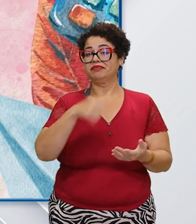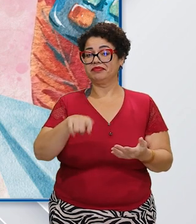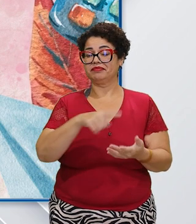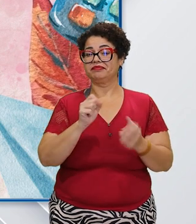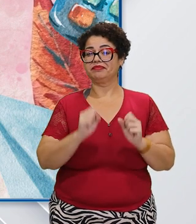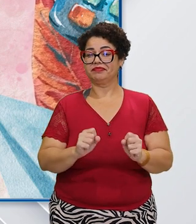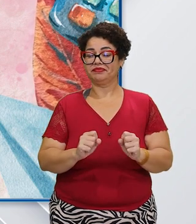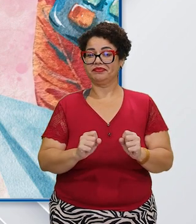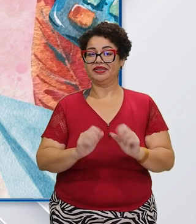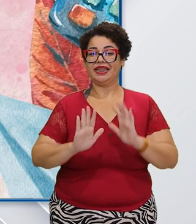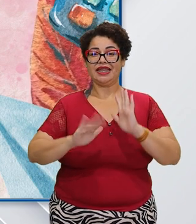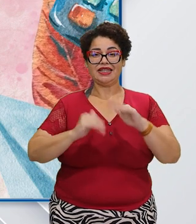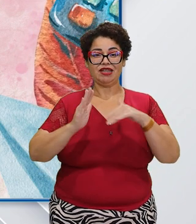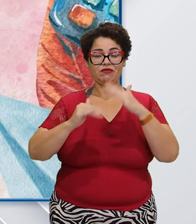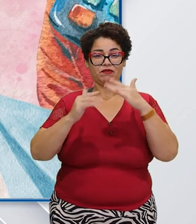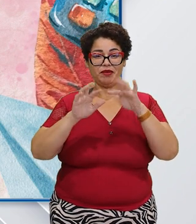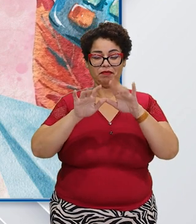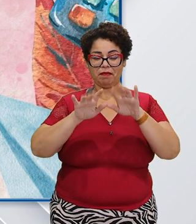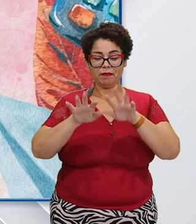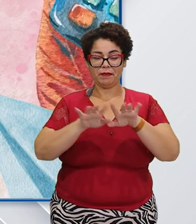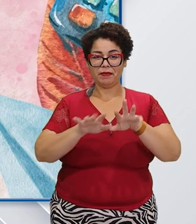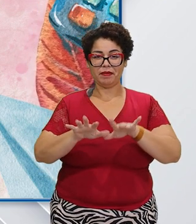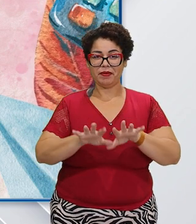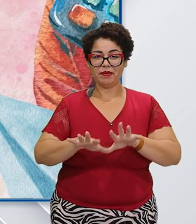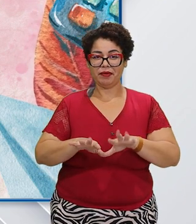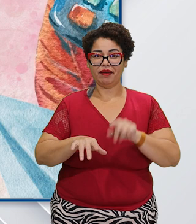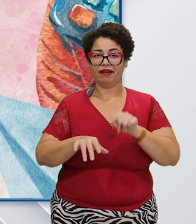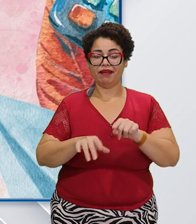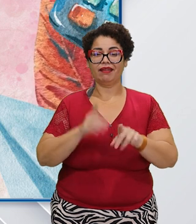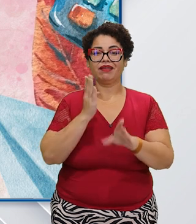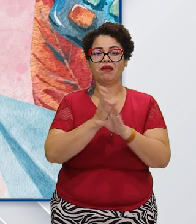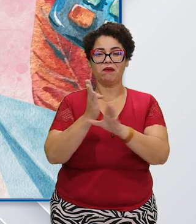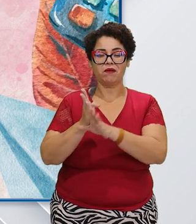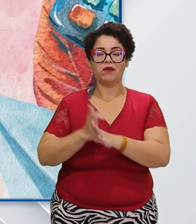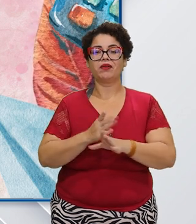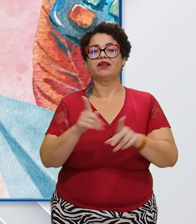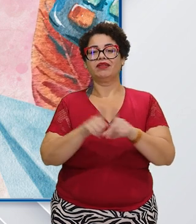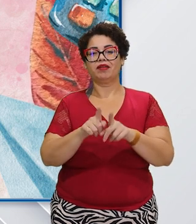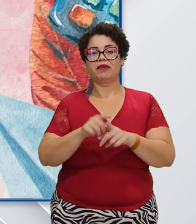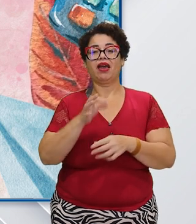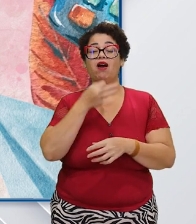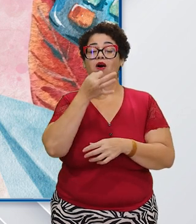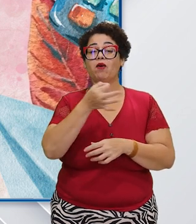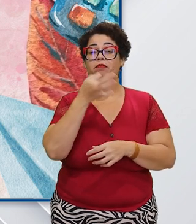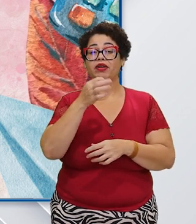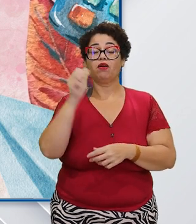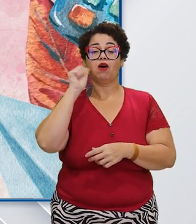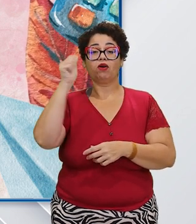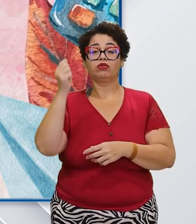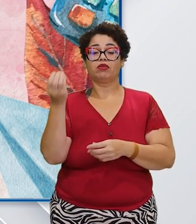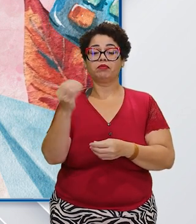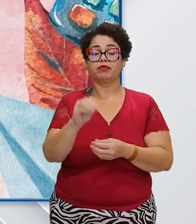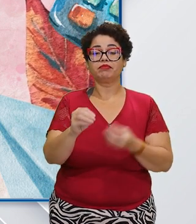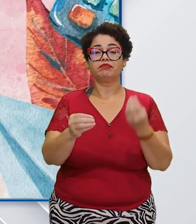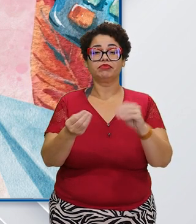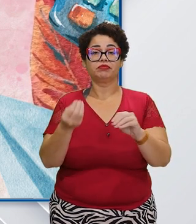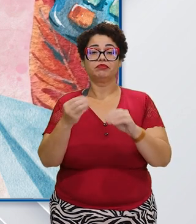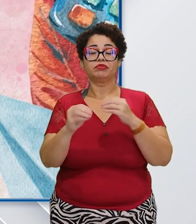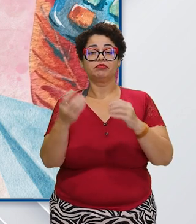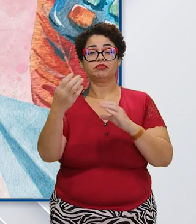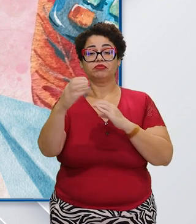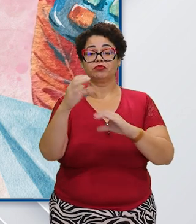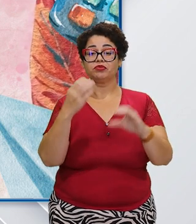exemplos o desenvolvimento é como encontrar também pontto de vista do autor em relação aos argumentos